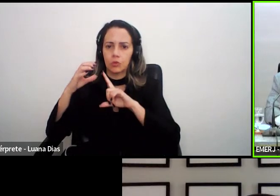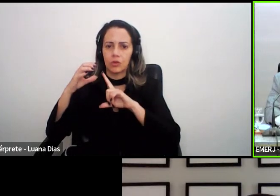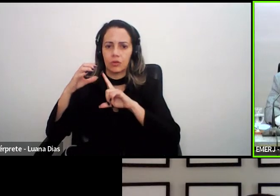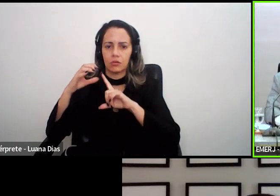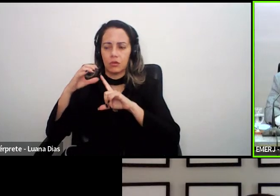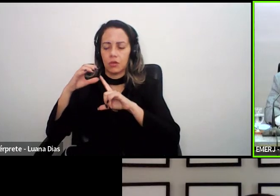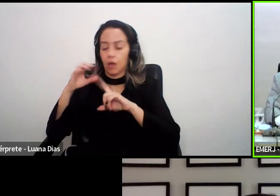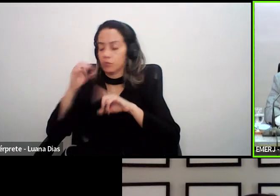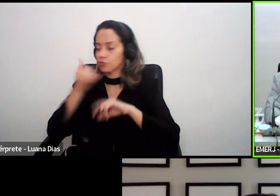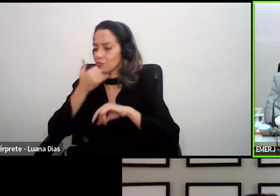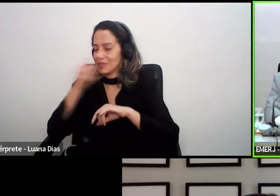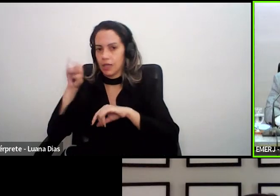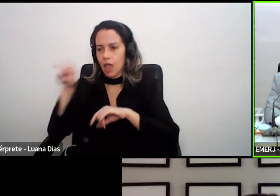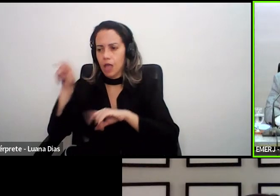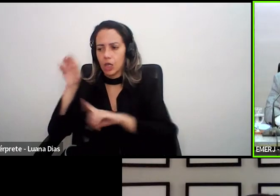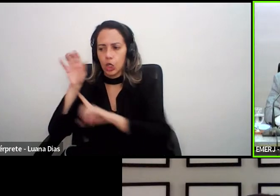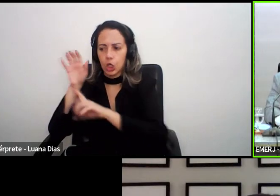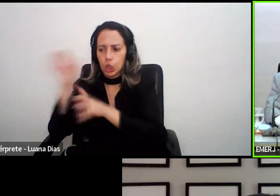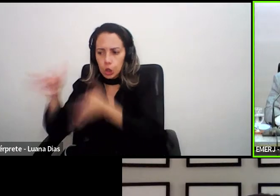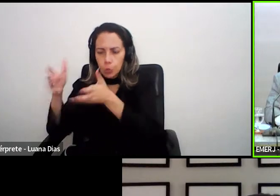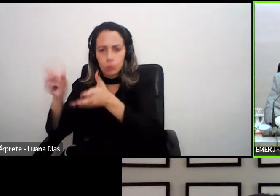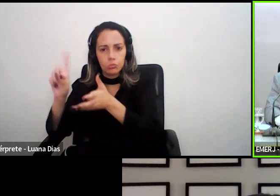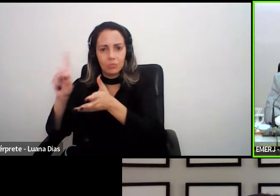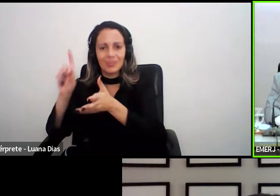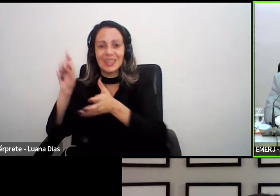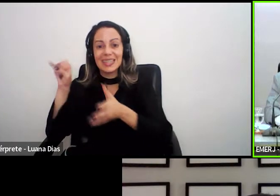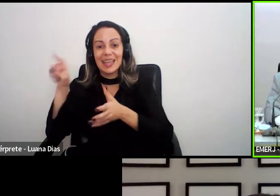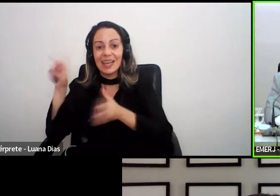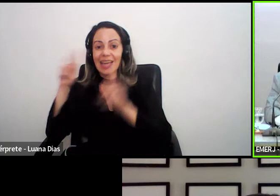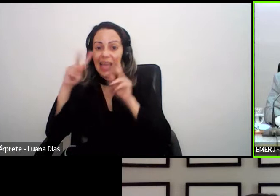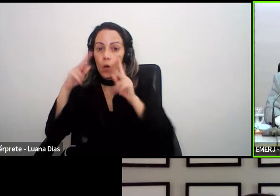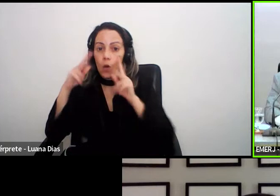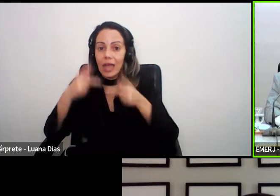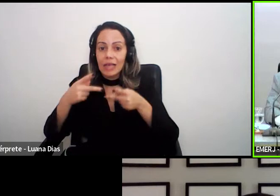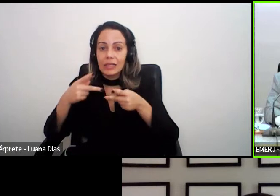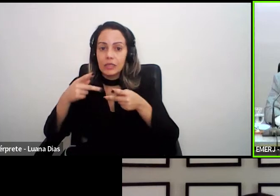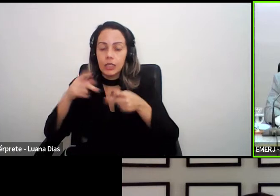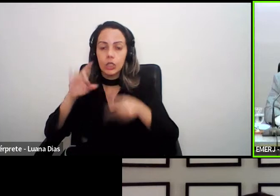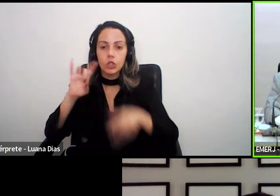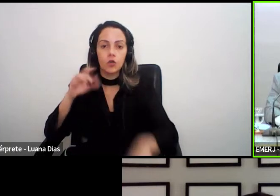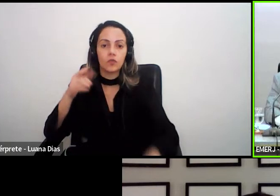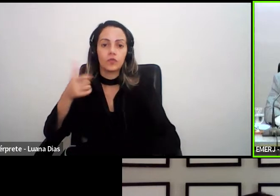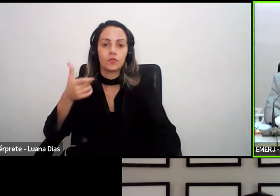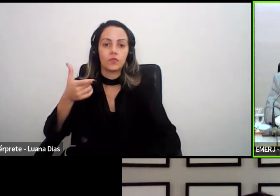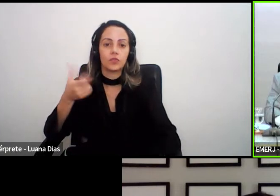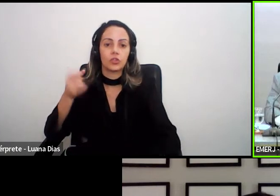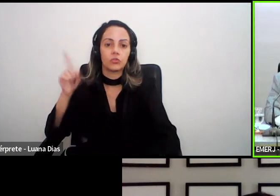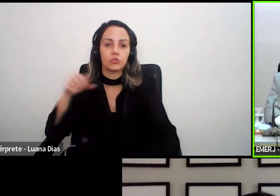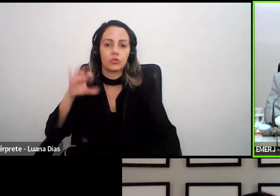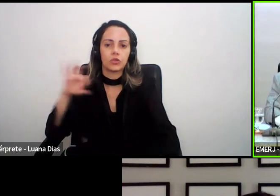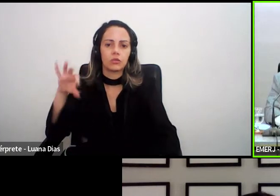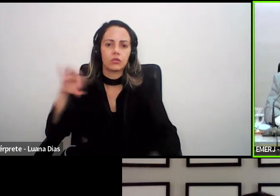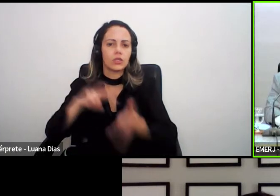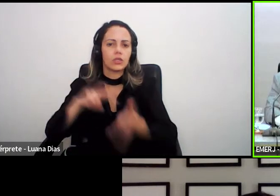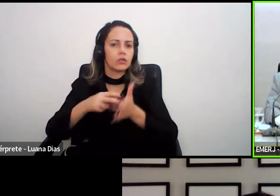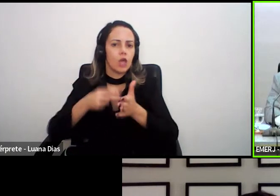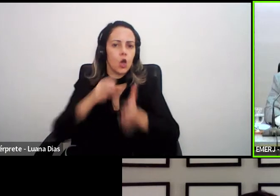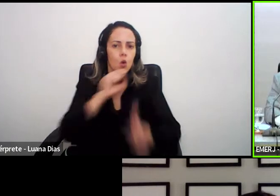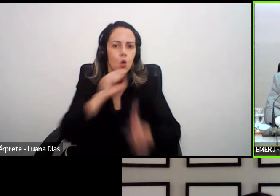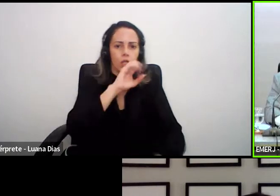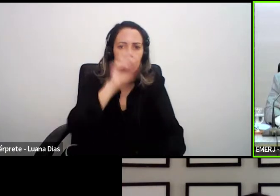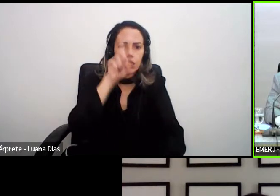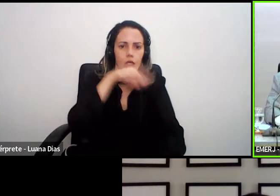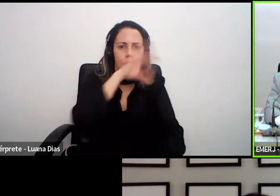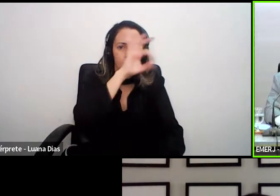como 20%. Porque mostra que 80% dos nossos juízes estão dentro daquele outro